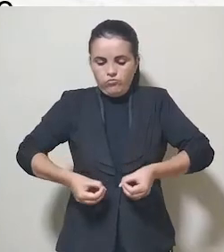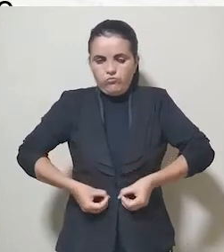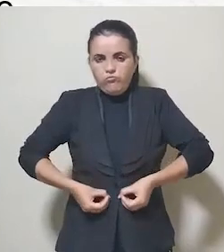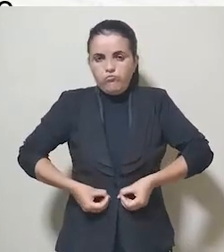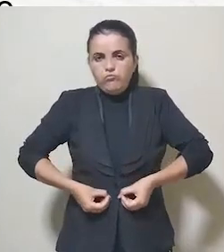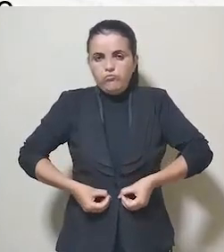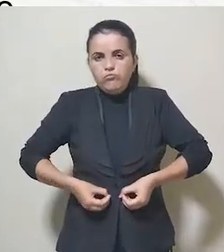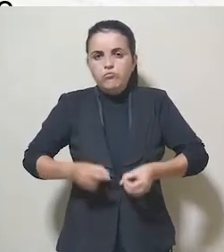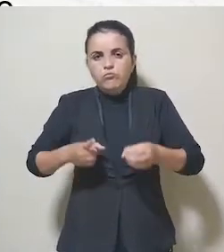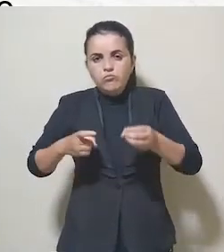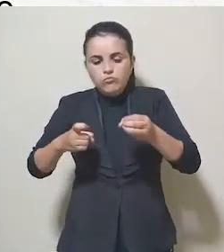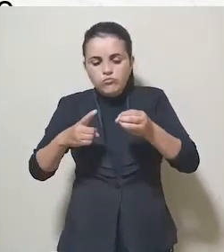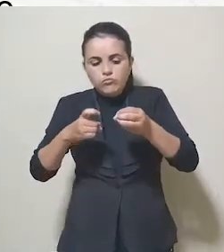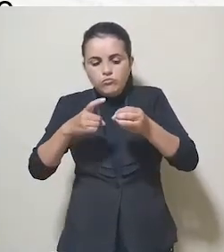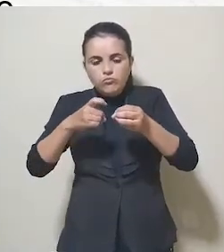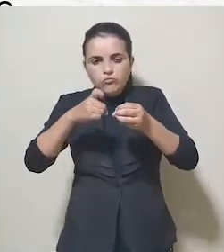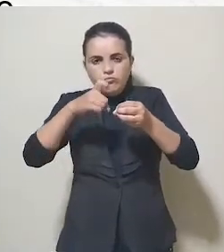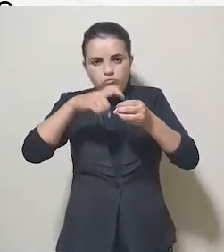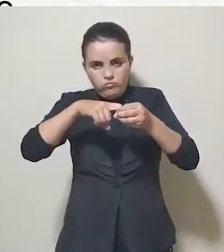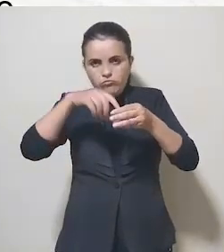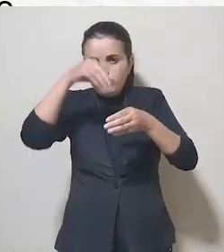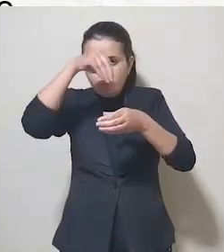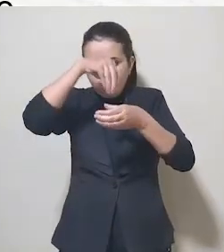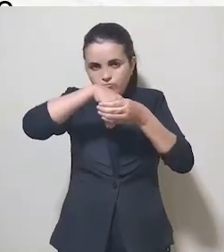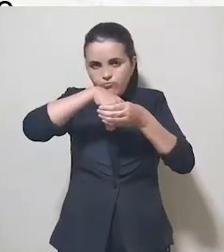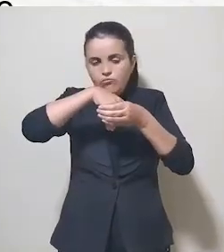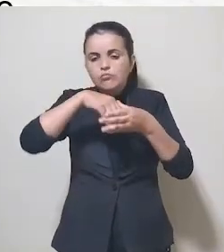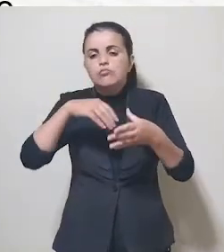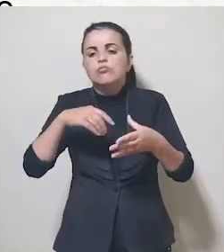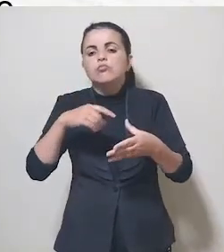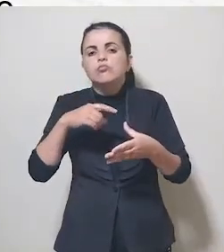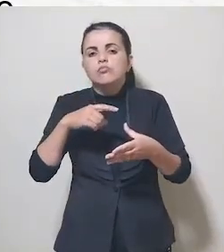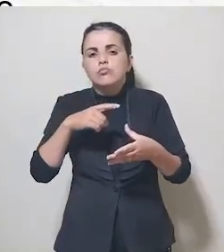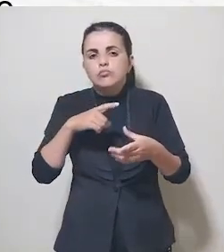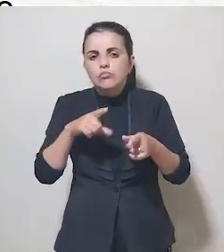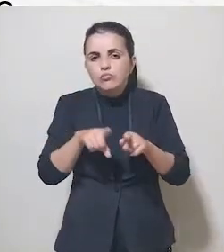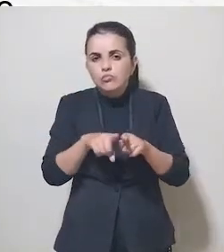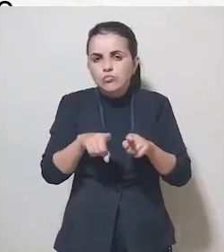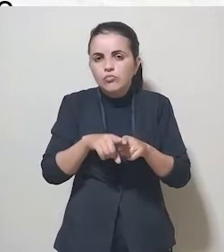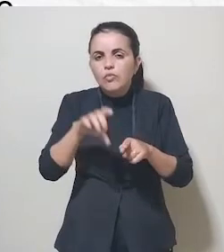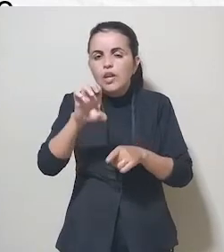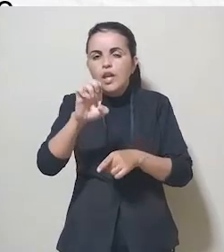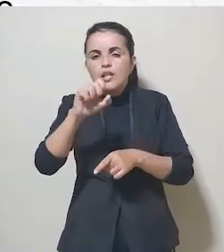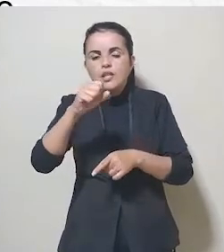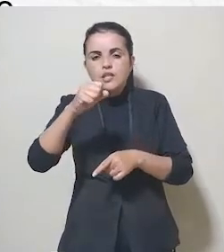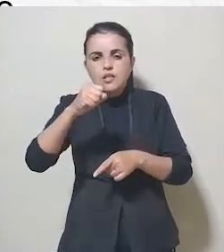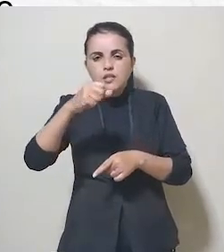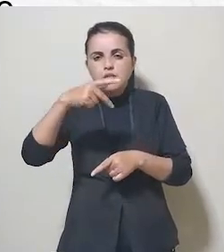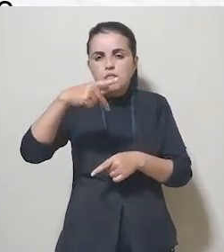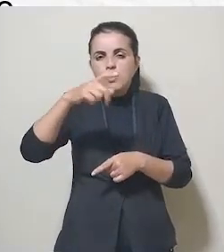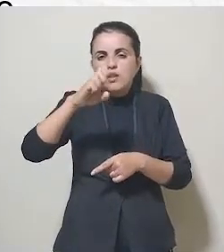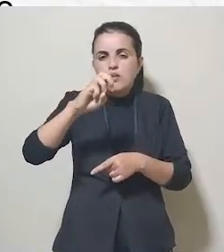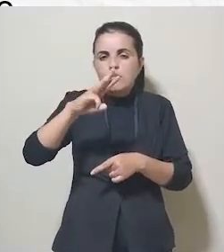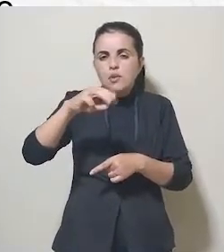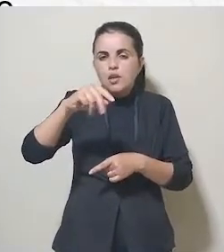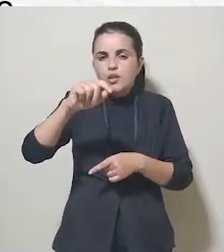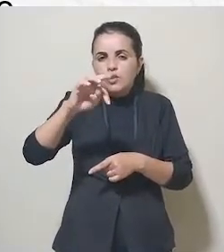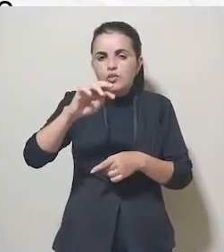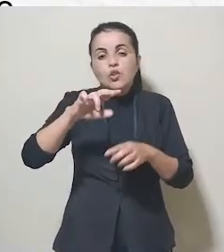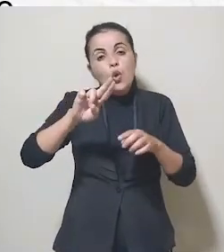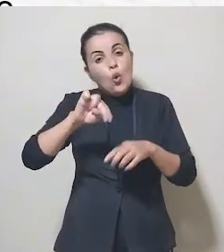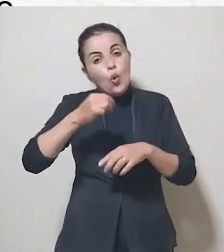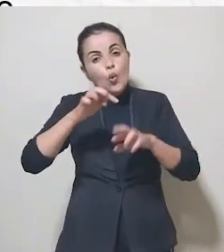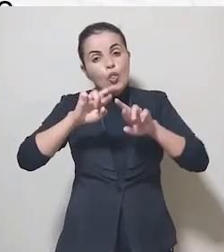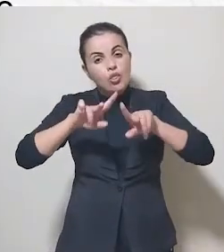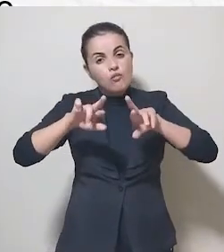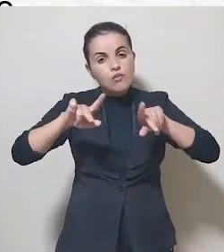qual são produzidos os espermatozoides. Durante o processo chamado de espermatogênese, além de diversos hormônios.